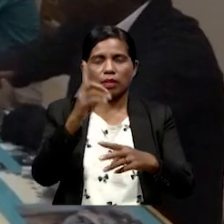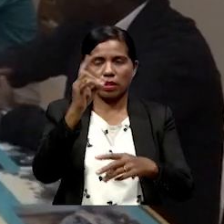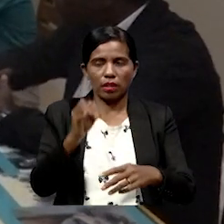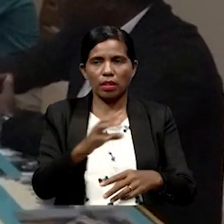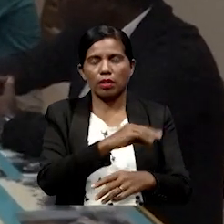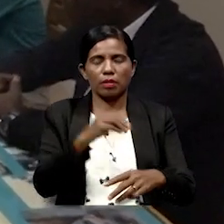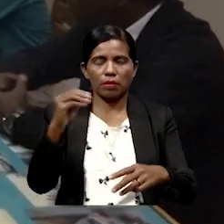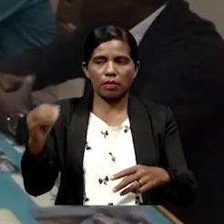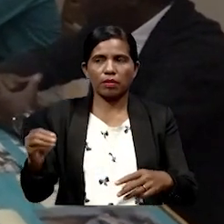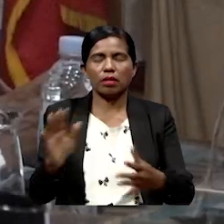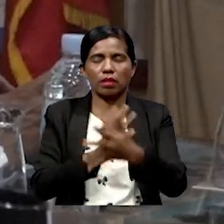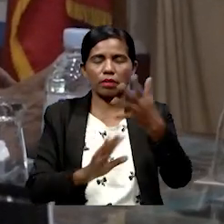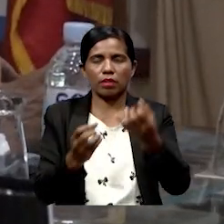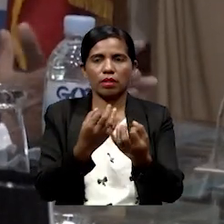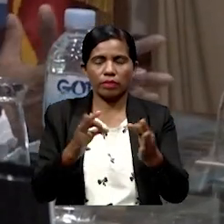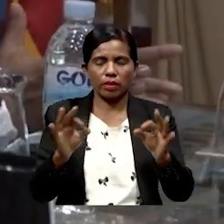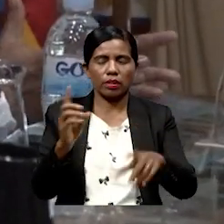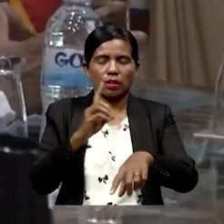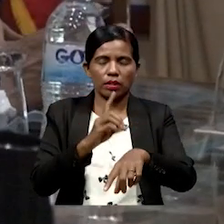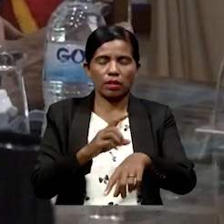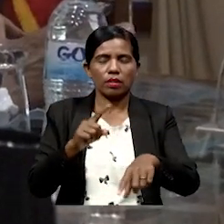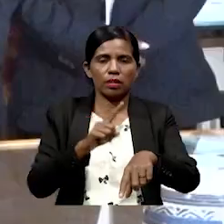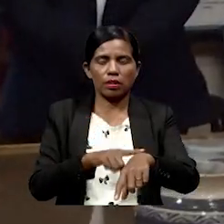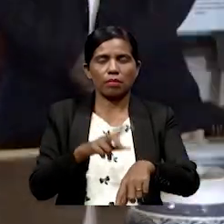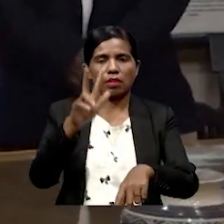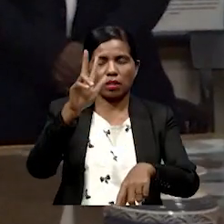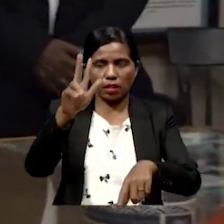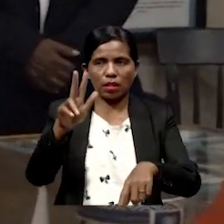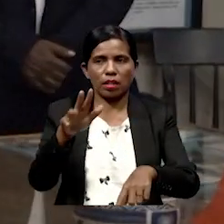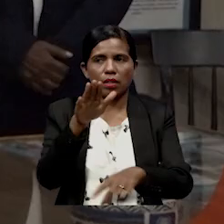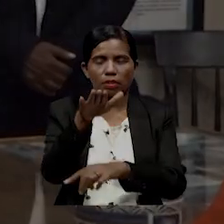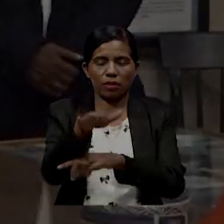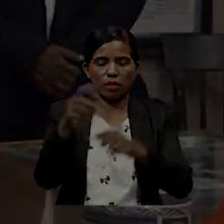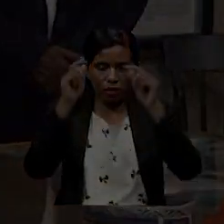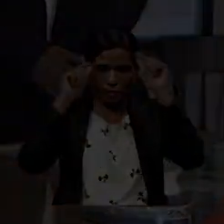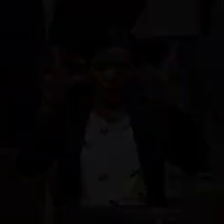no seremonia ne, seremata ya tukutulu lorok raik horas Timor-Leste. Jimmy Fernandes, GMN.